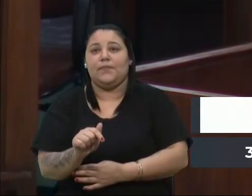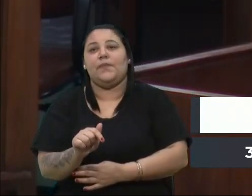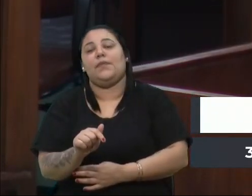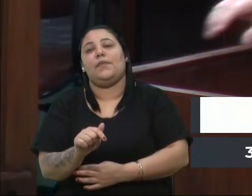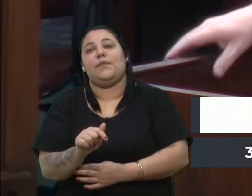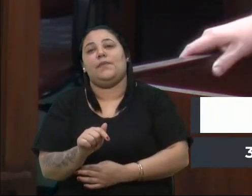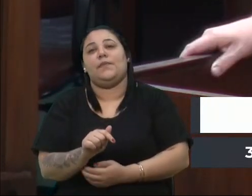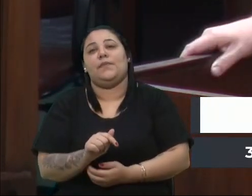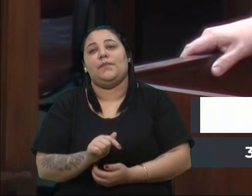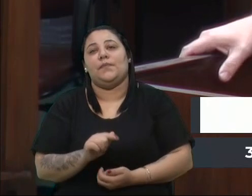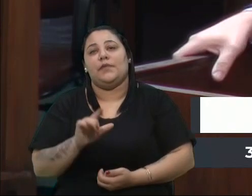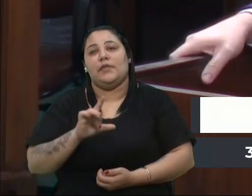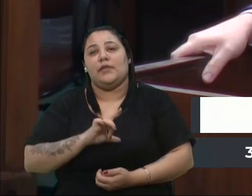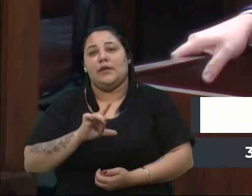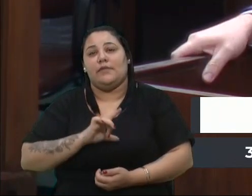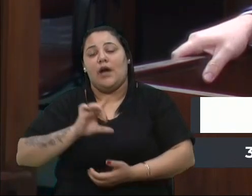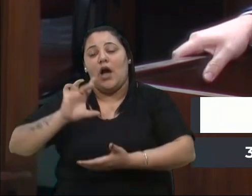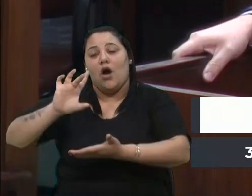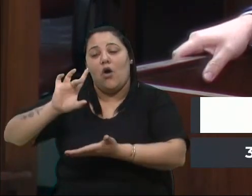estava em vigor